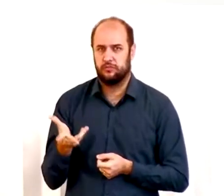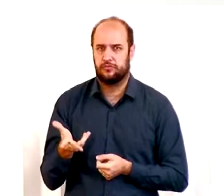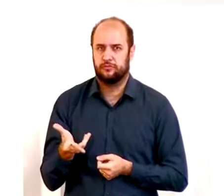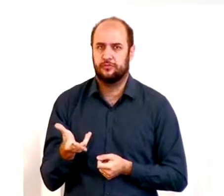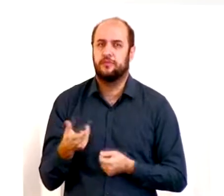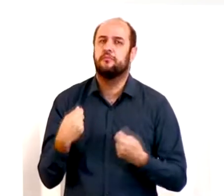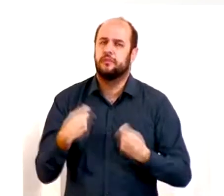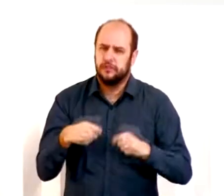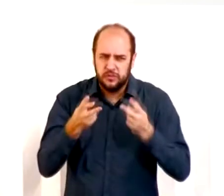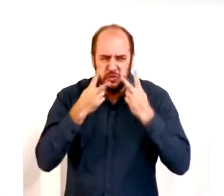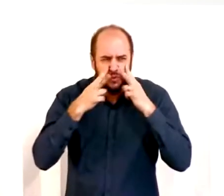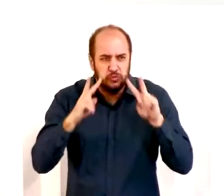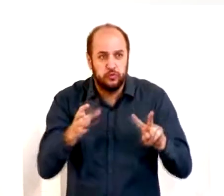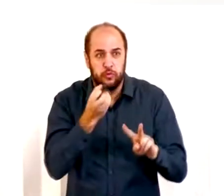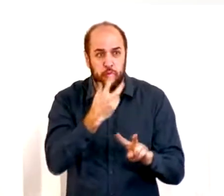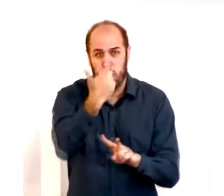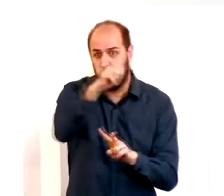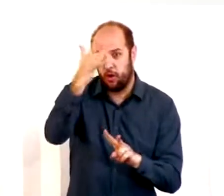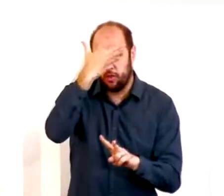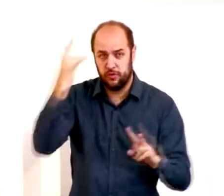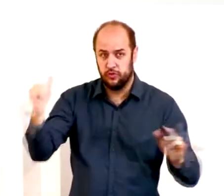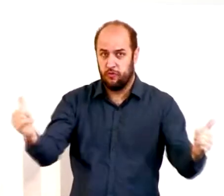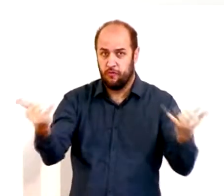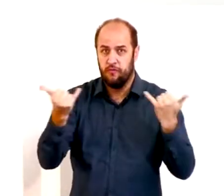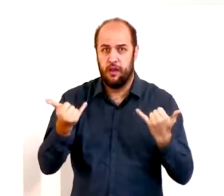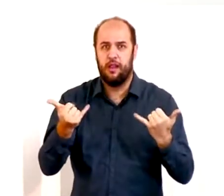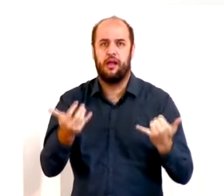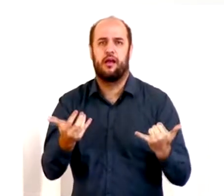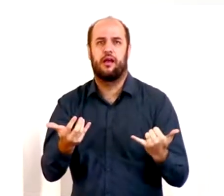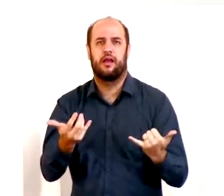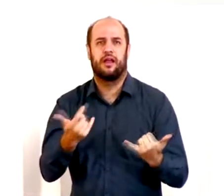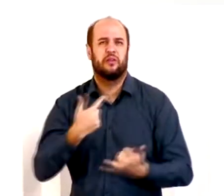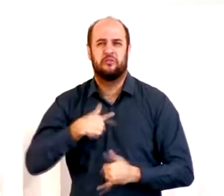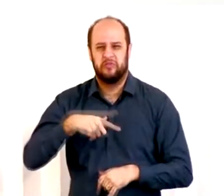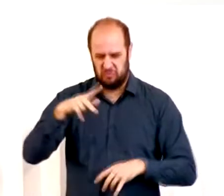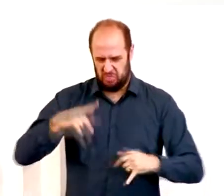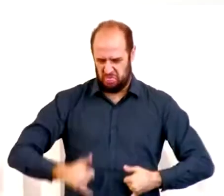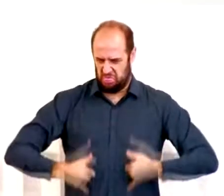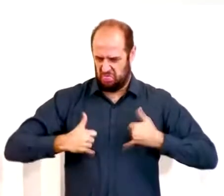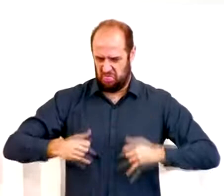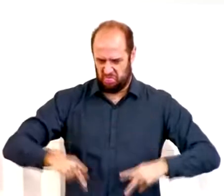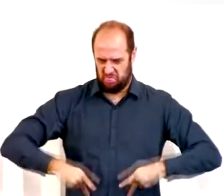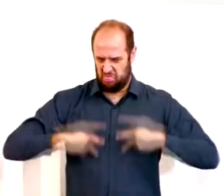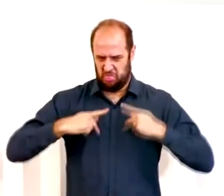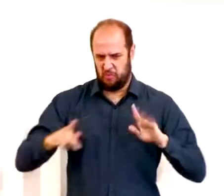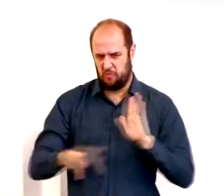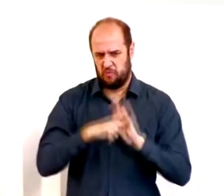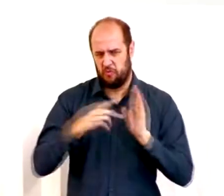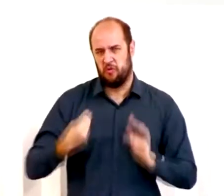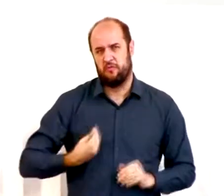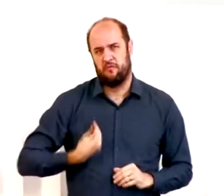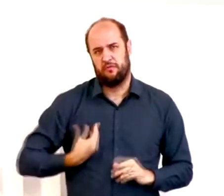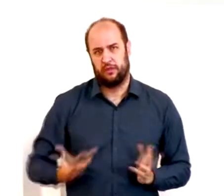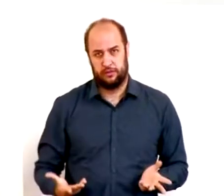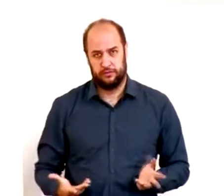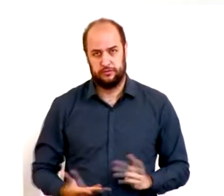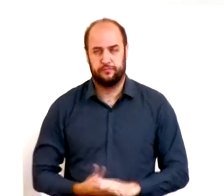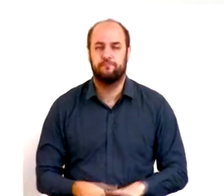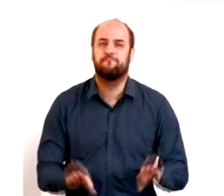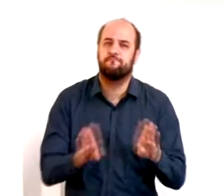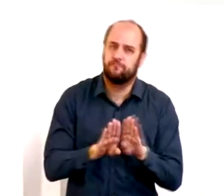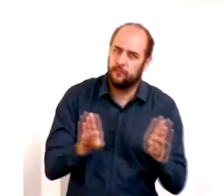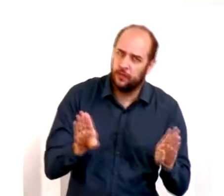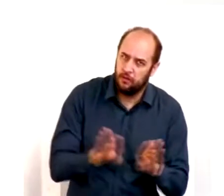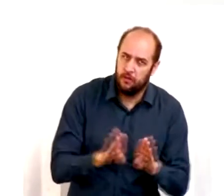tenha bom testemunho dos de fora, a fim de não cair no opróbrio e no laço do diabo. Semelhantemente, quanto